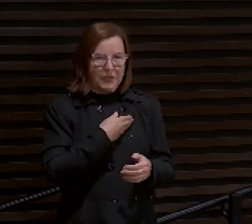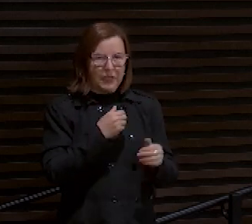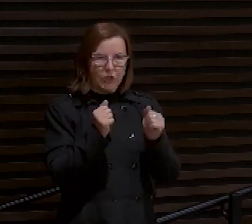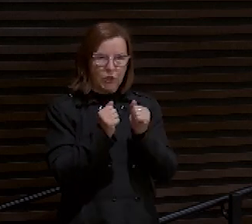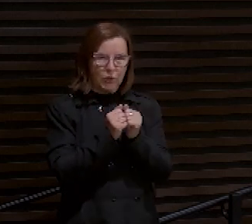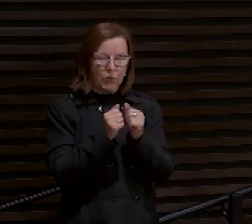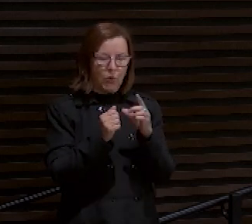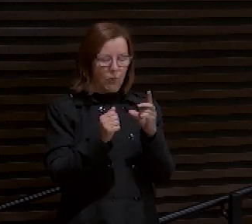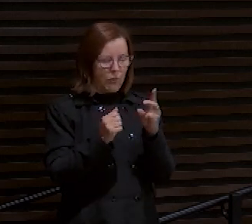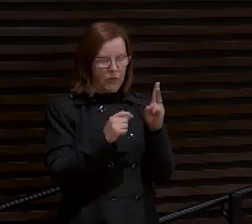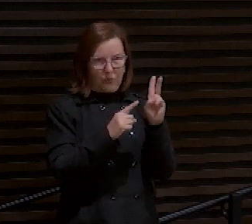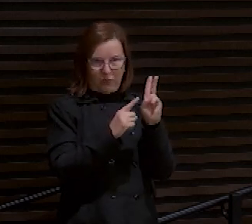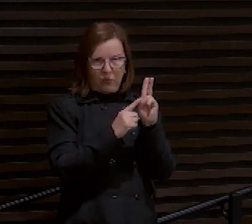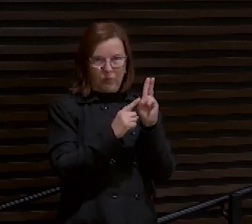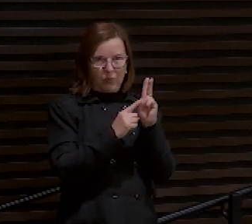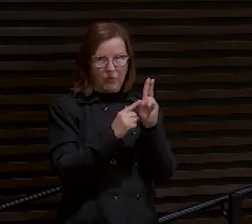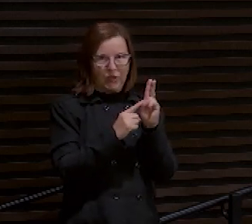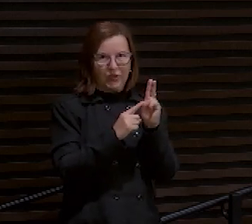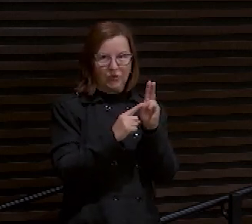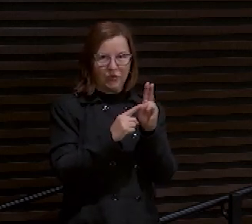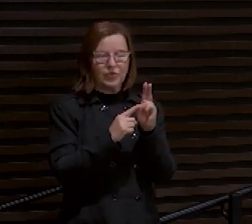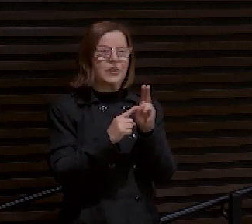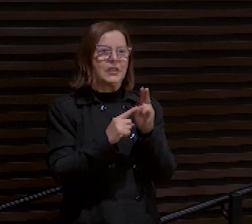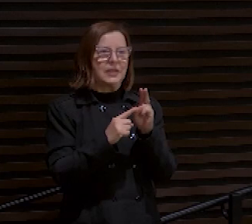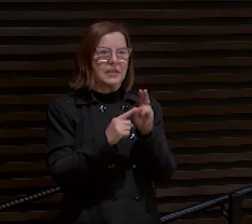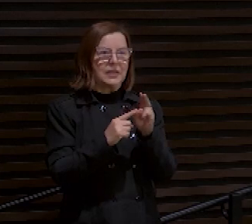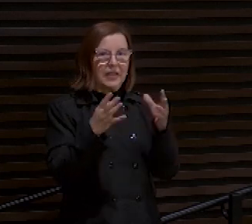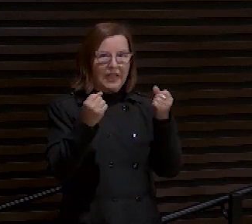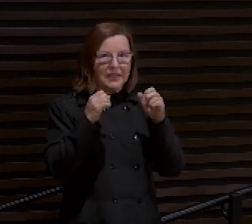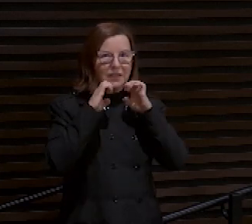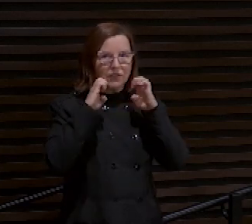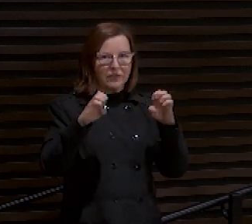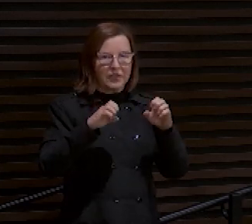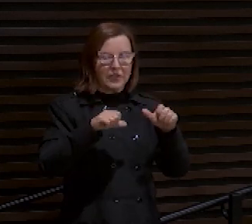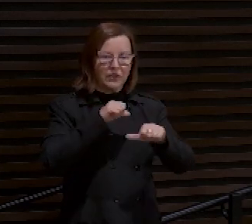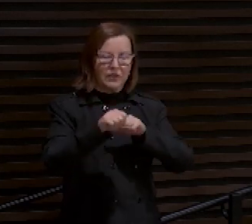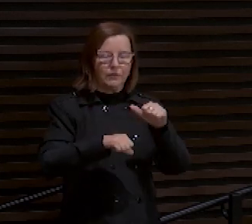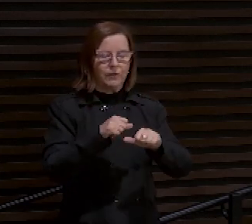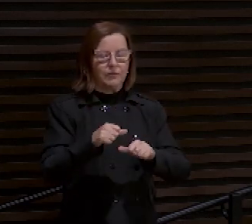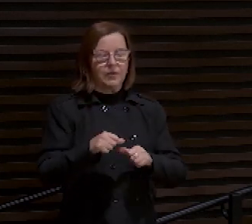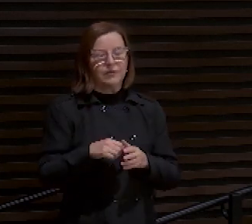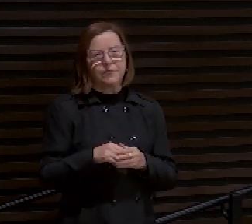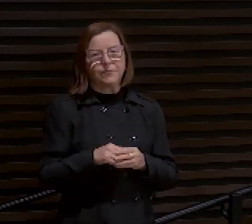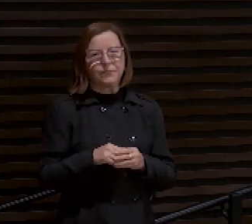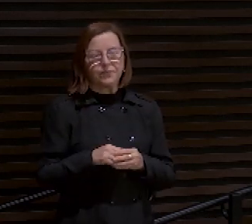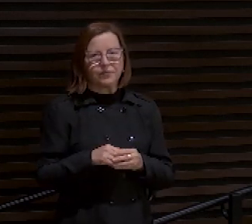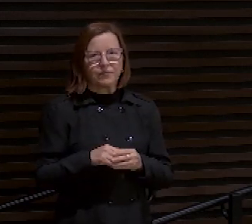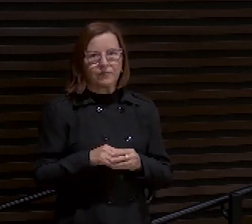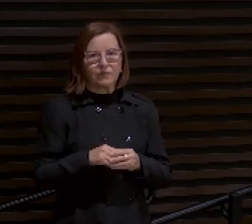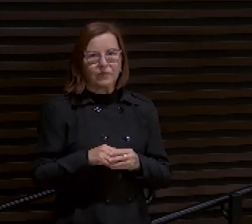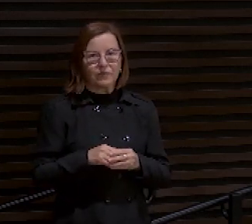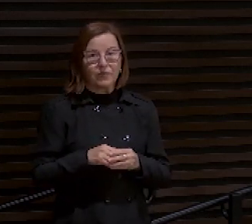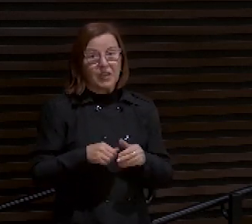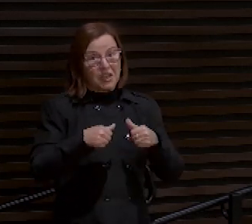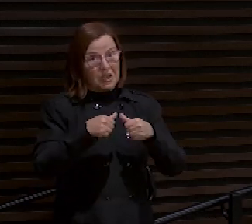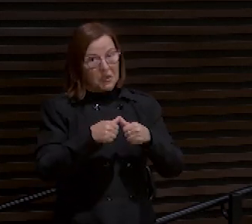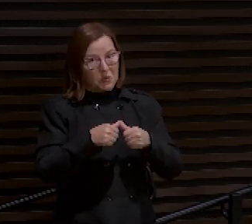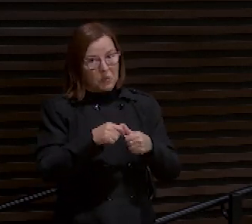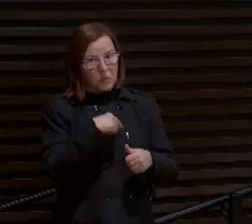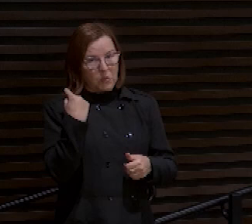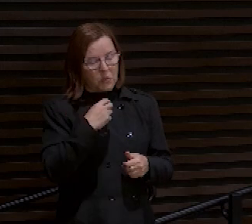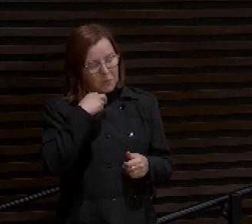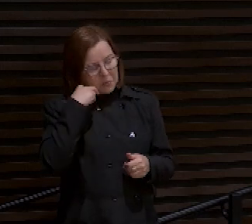uma tribo que foi evangelizada e foi transformada. E uma coisa assim que é de nos constranger mesmo.